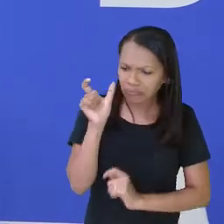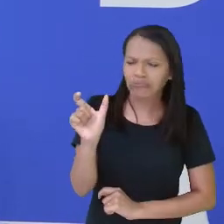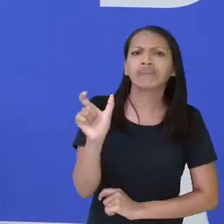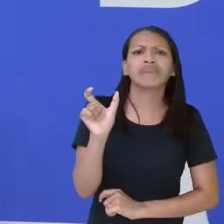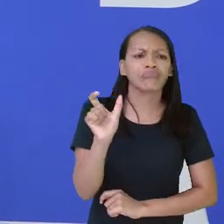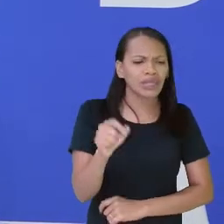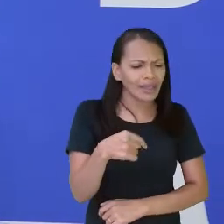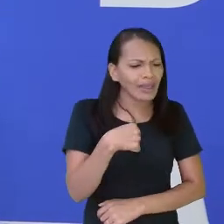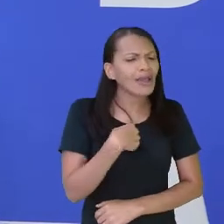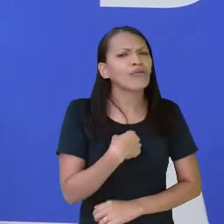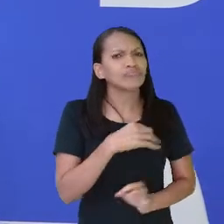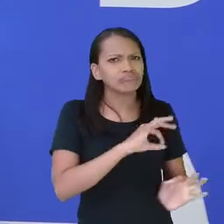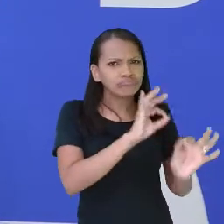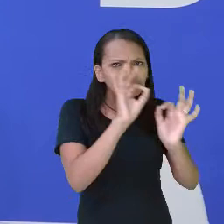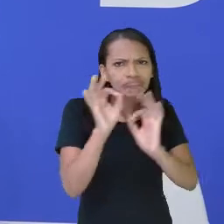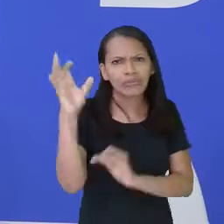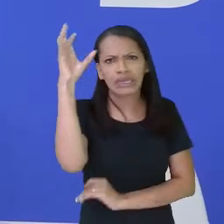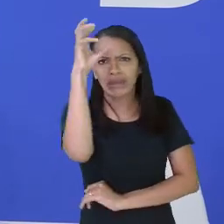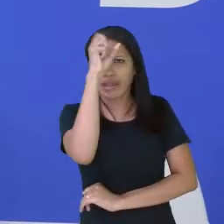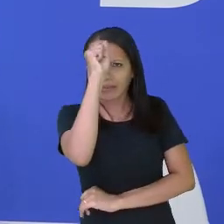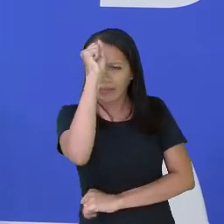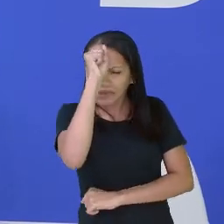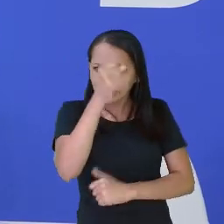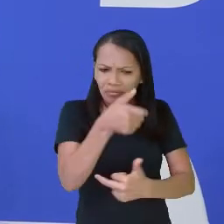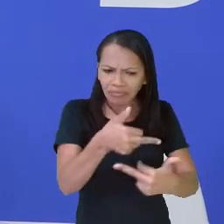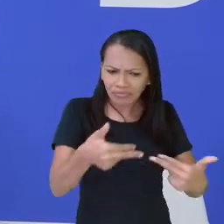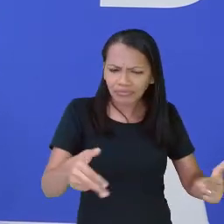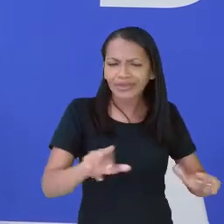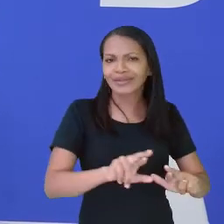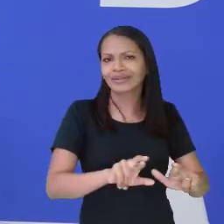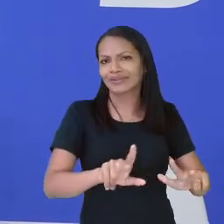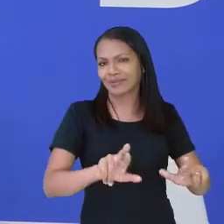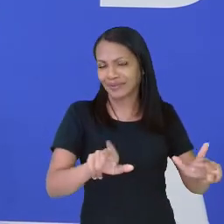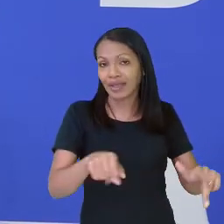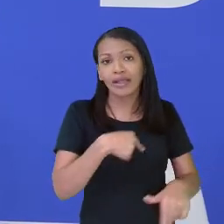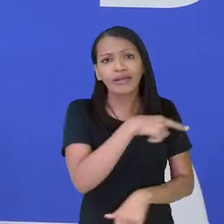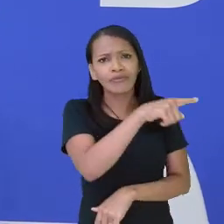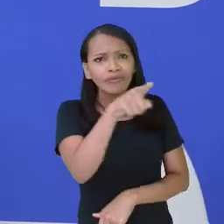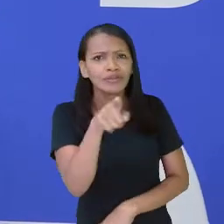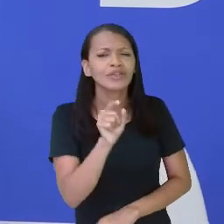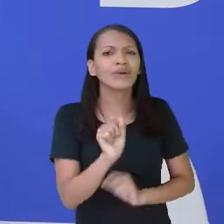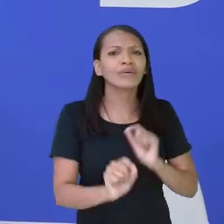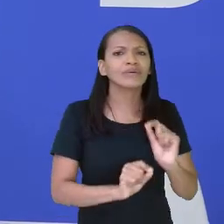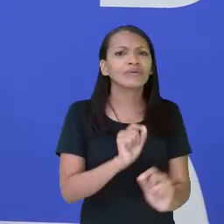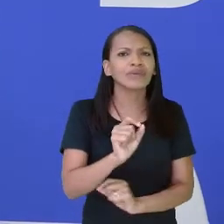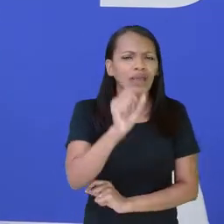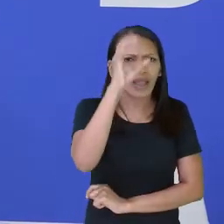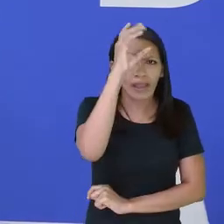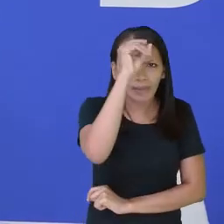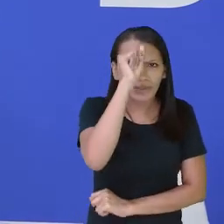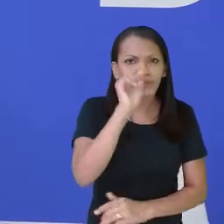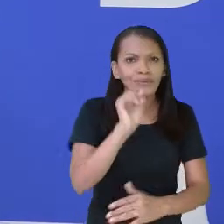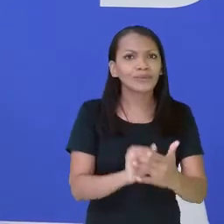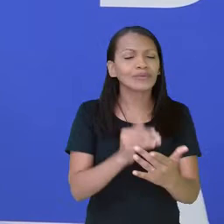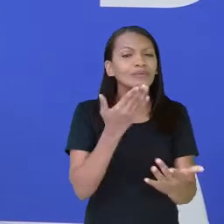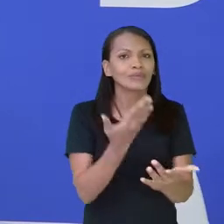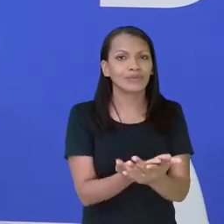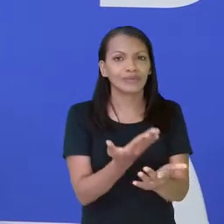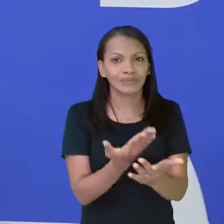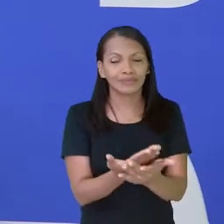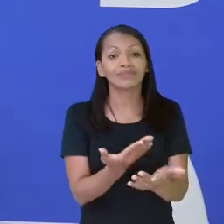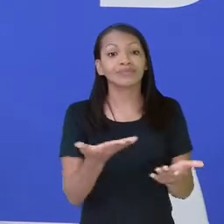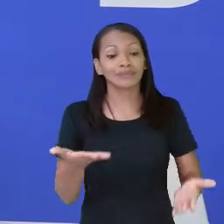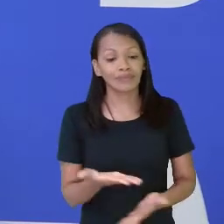muito atenta aqui e aprendi muitas coisas diferentes. E você, o que foi que aprendeu da última aula? Hoje